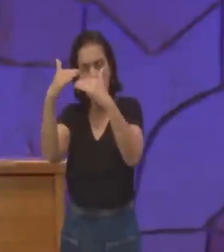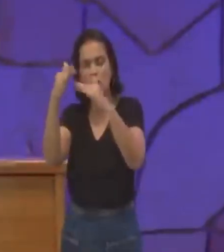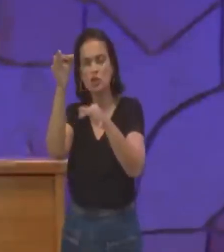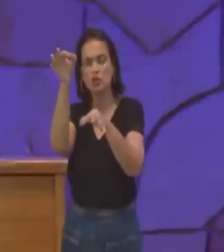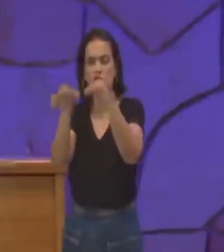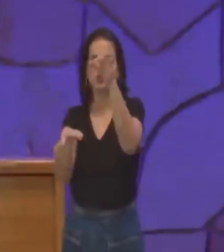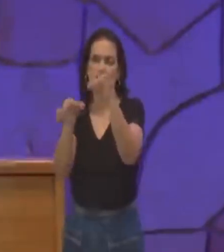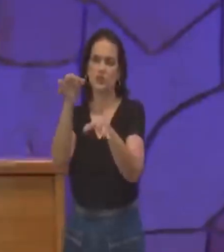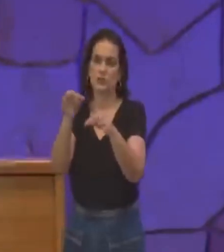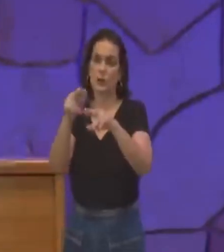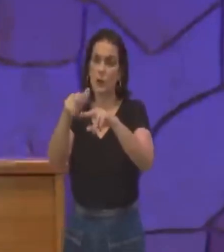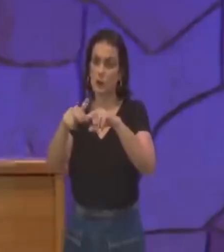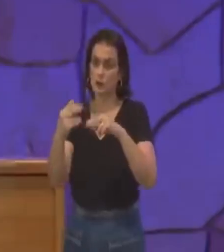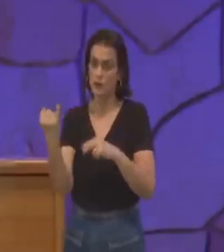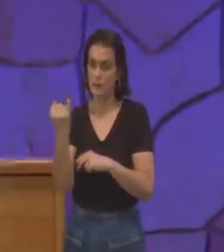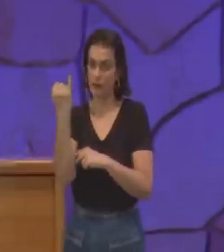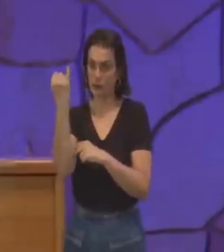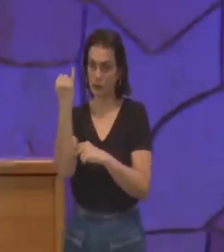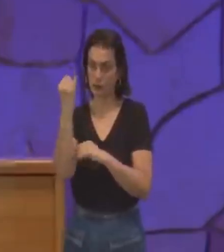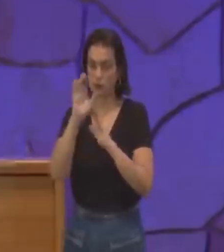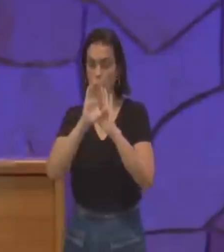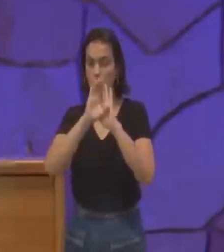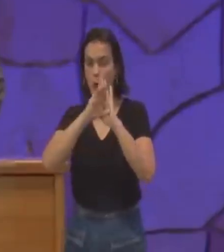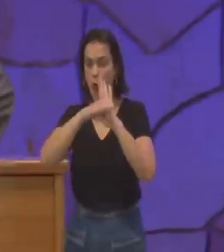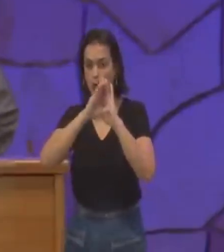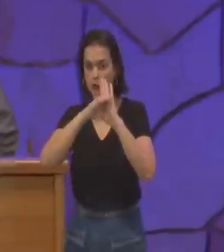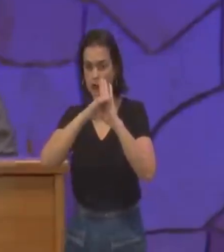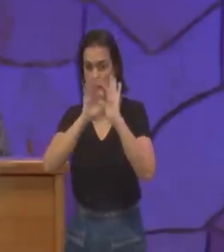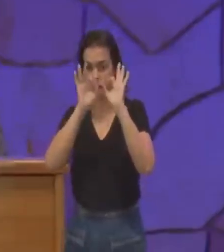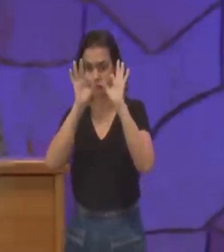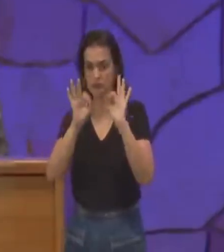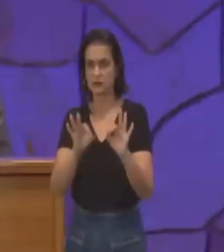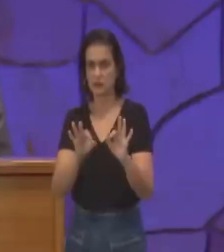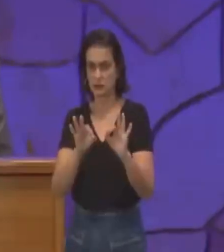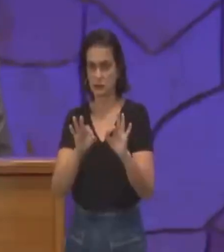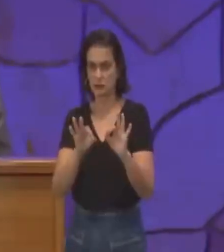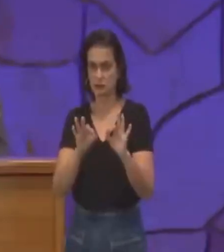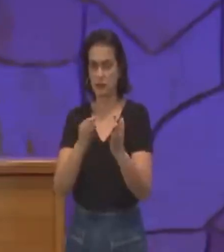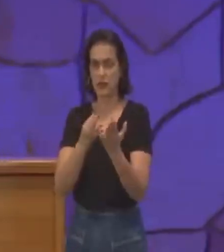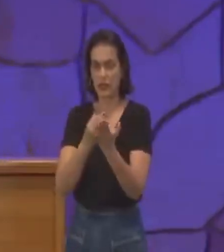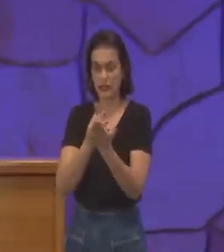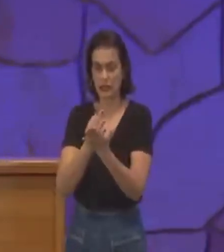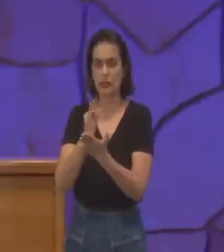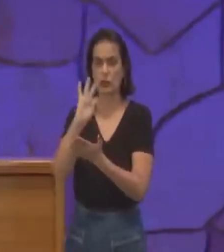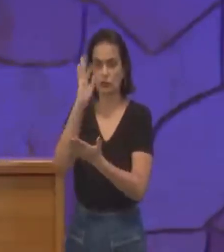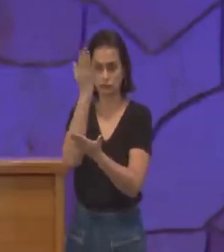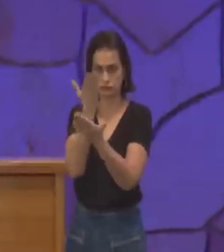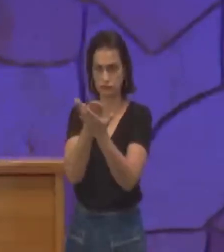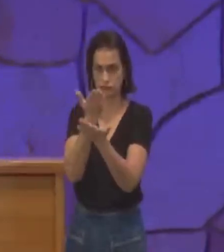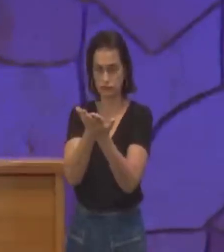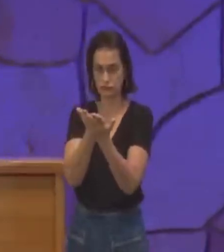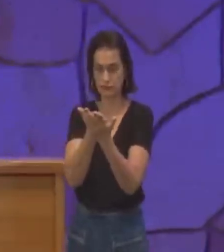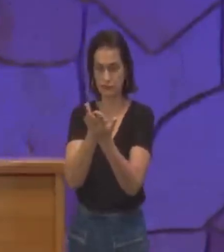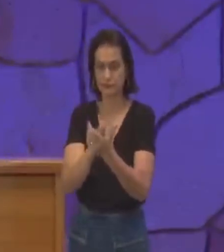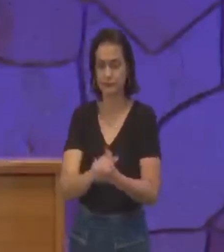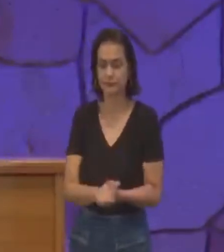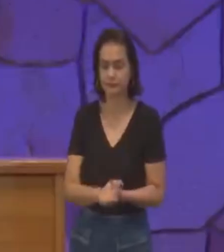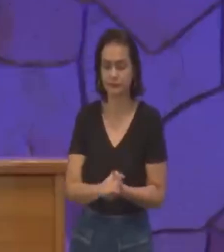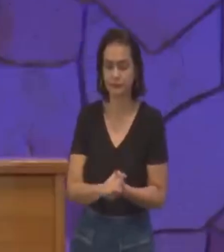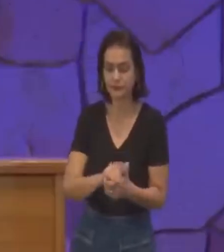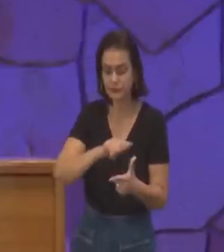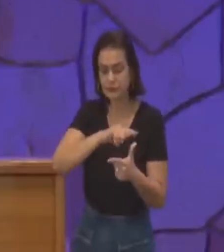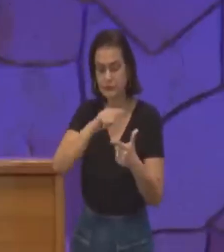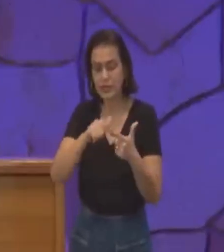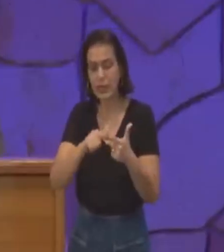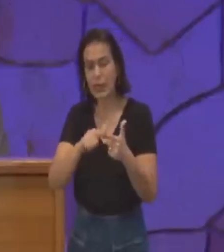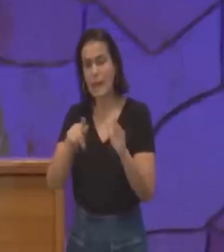importância e o conceito de educação teológica. Quando nós lemos segunda carta de Pedro, no